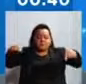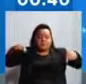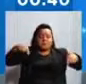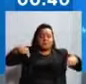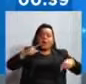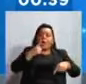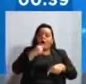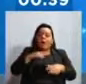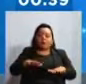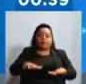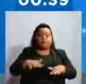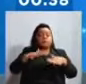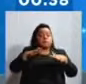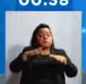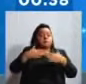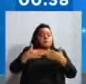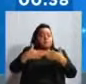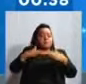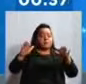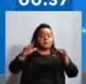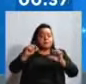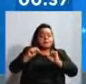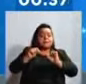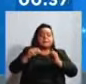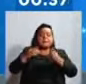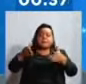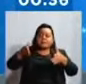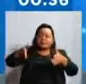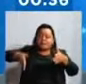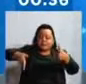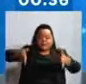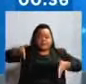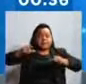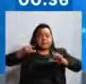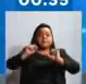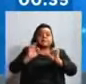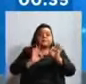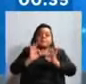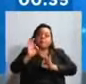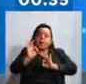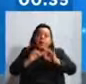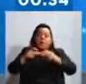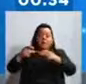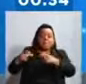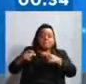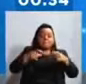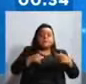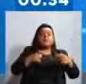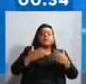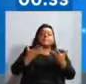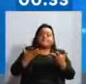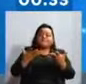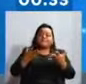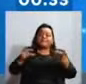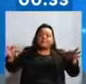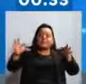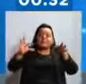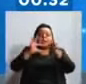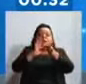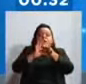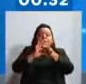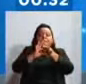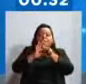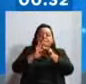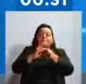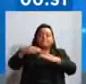de alagamentos. Vamos abrir a galeria, cortando os dois, três bairros, interligando com os canais